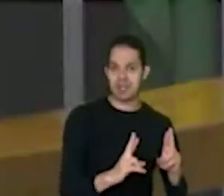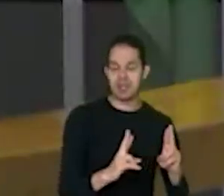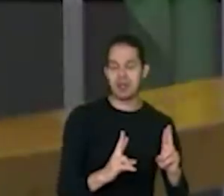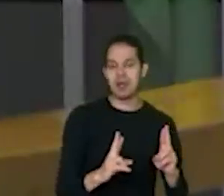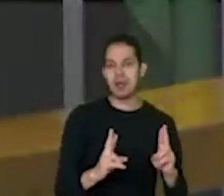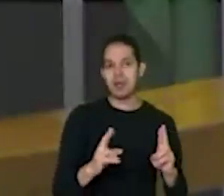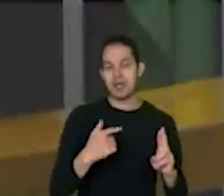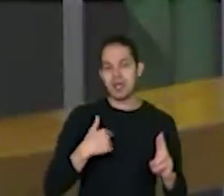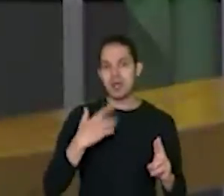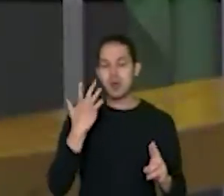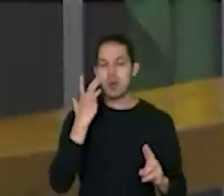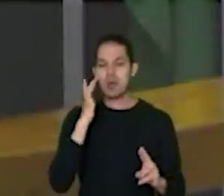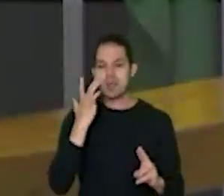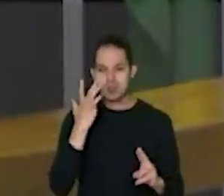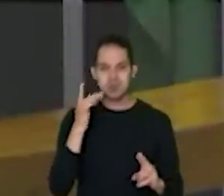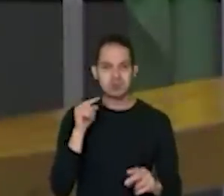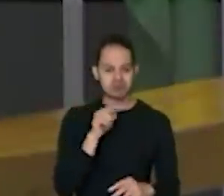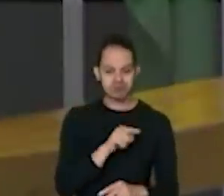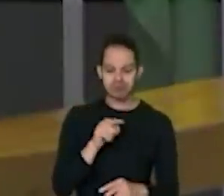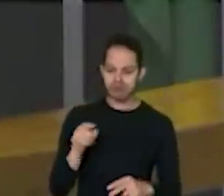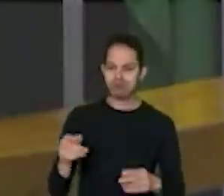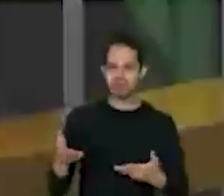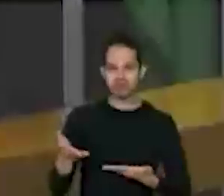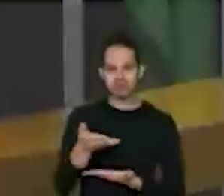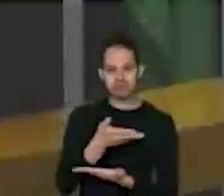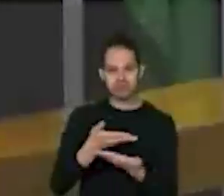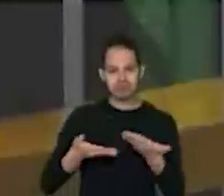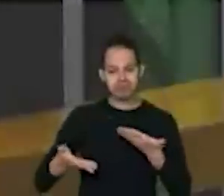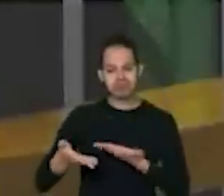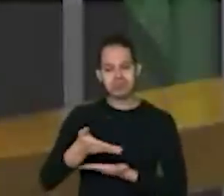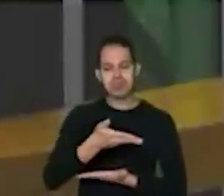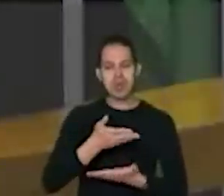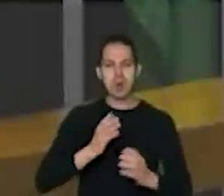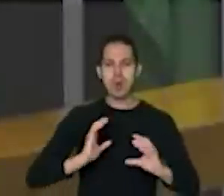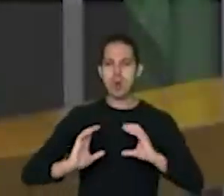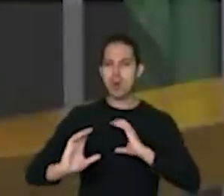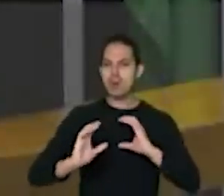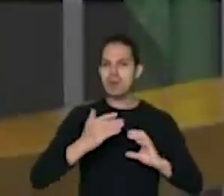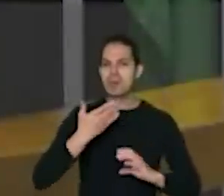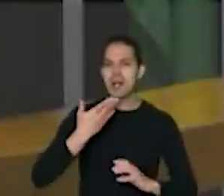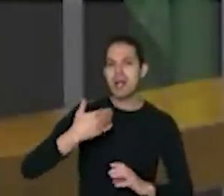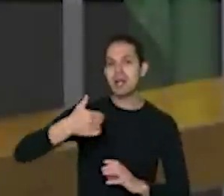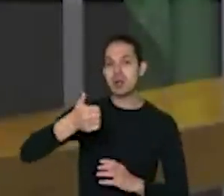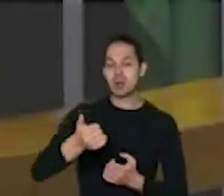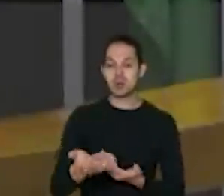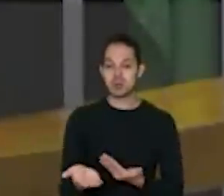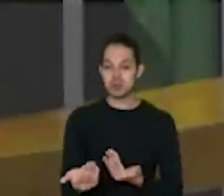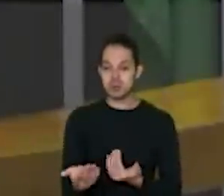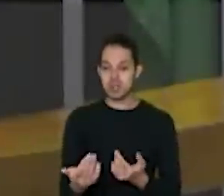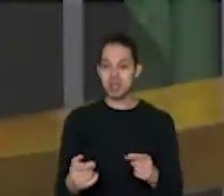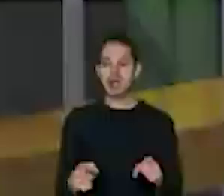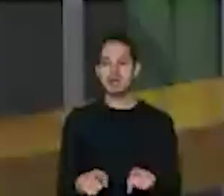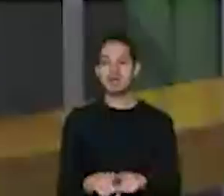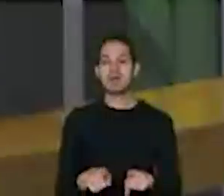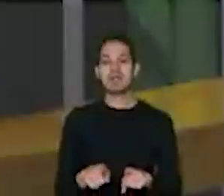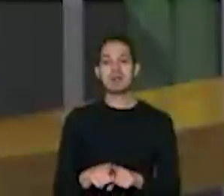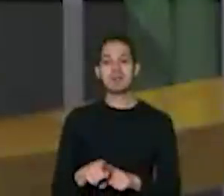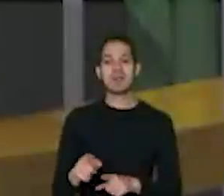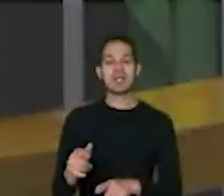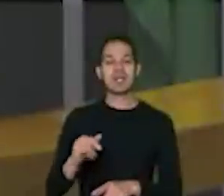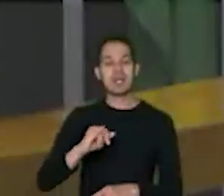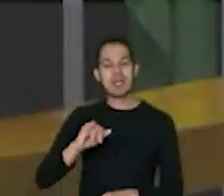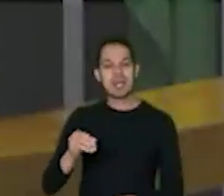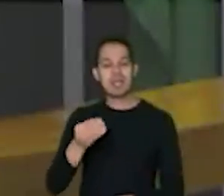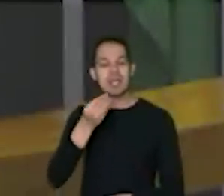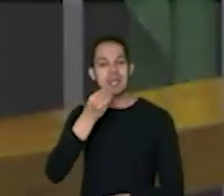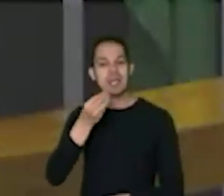com isso a gente eu disse comunicar ainda melhor com jovens e aproveitando é essa